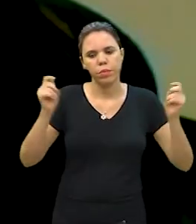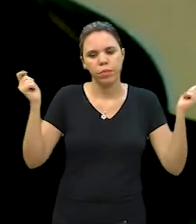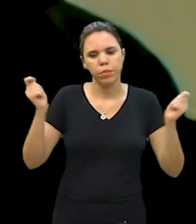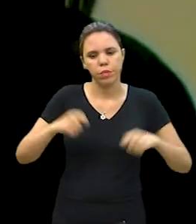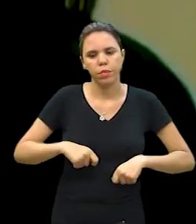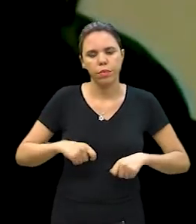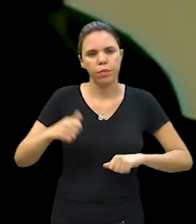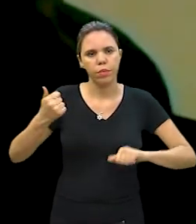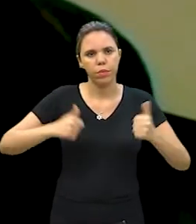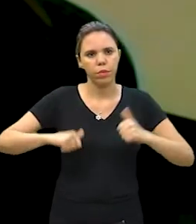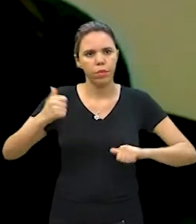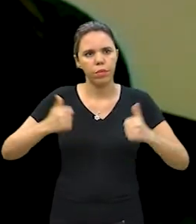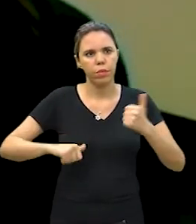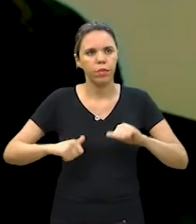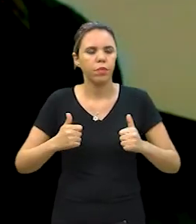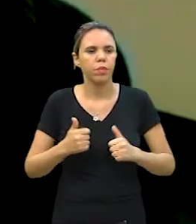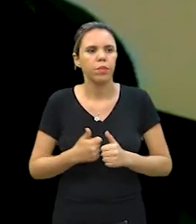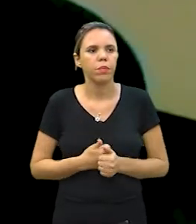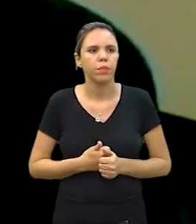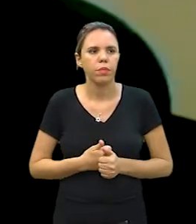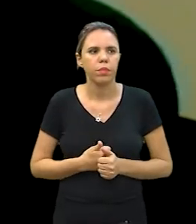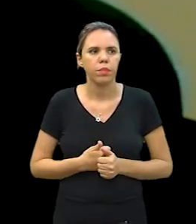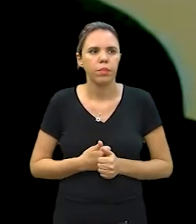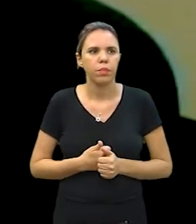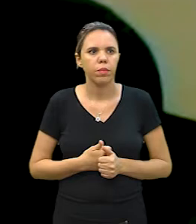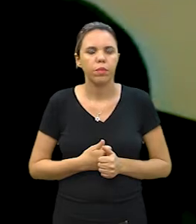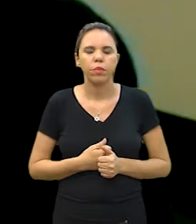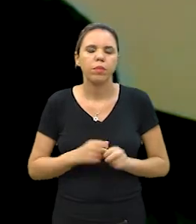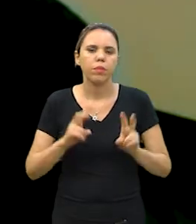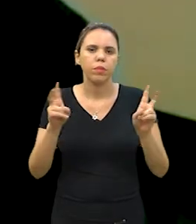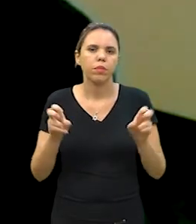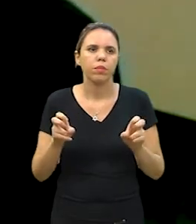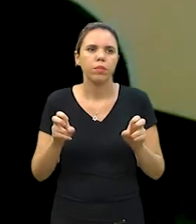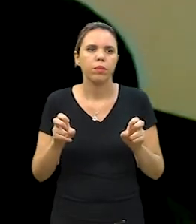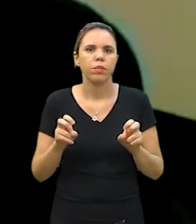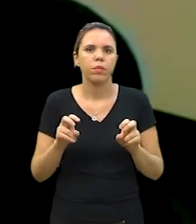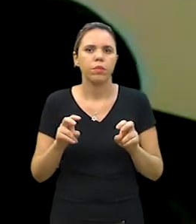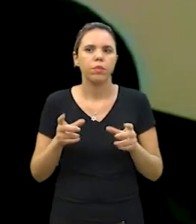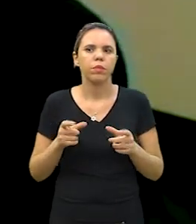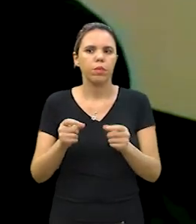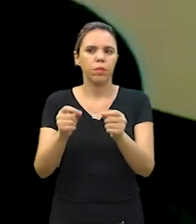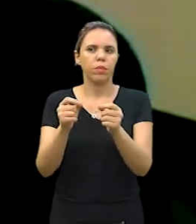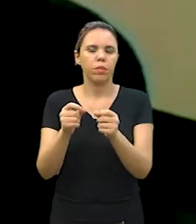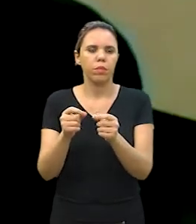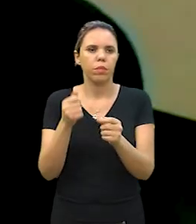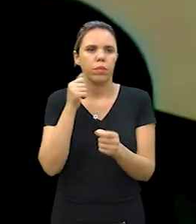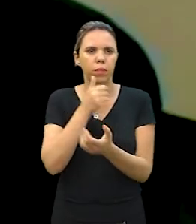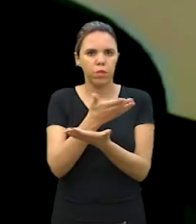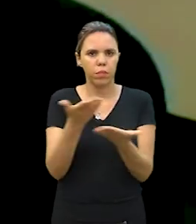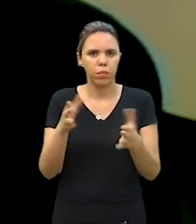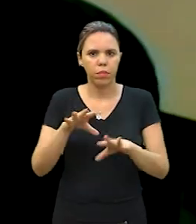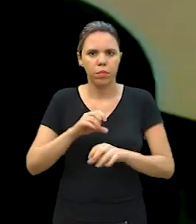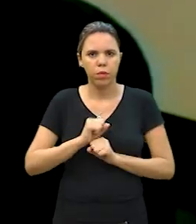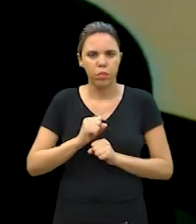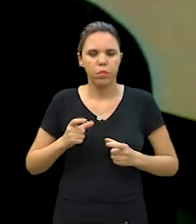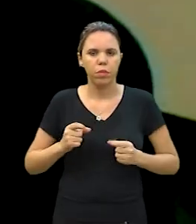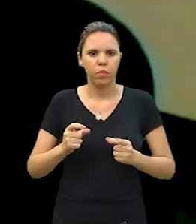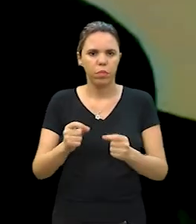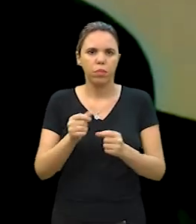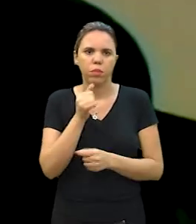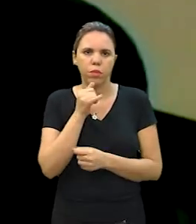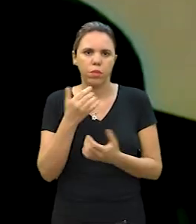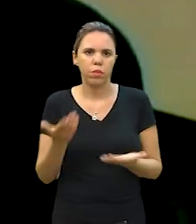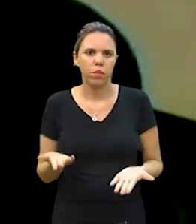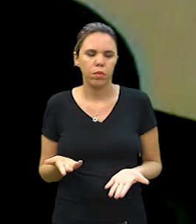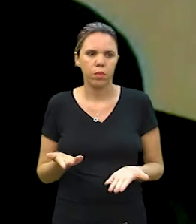a possibilidade do diagnóstico. E aí nós temos essa outra questão no que diz respeito ao câncer, ou às mulheres acometidas por câncer,